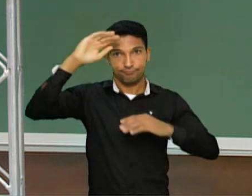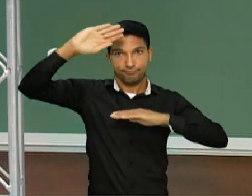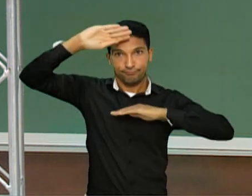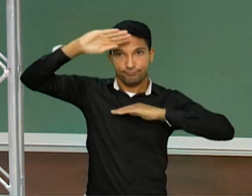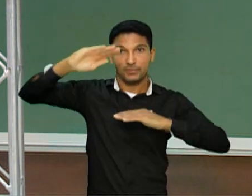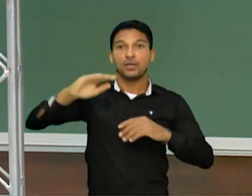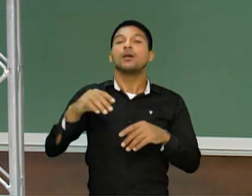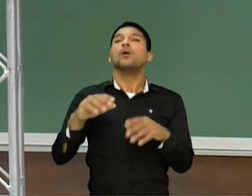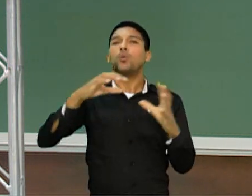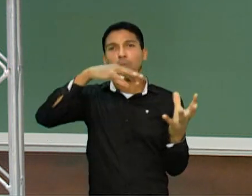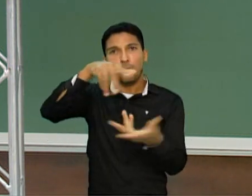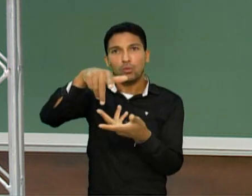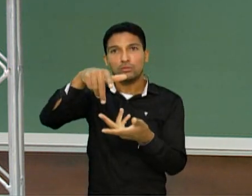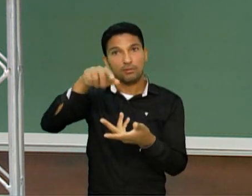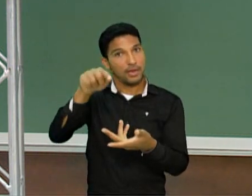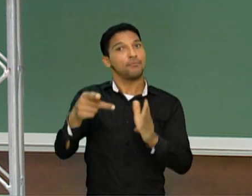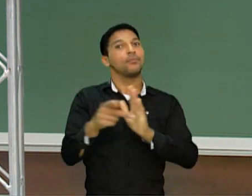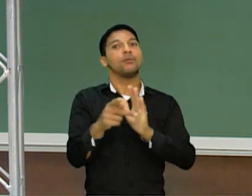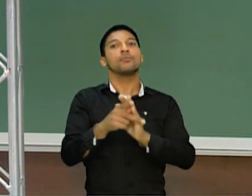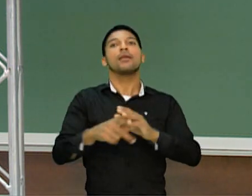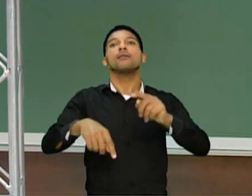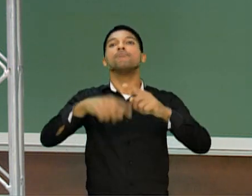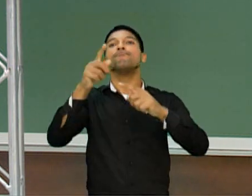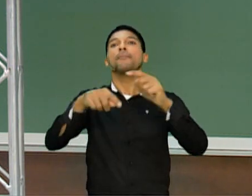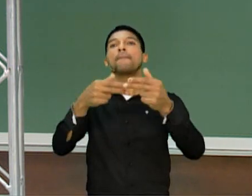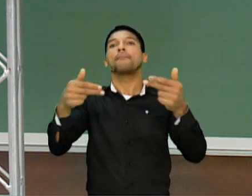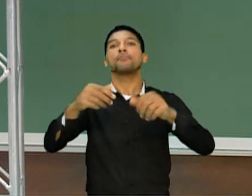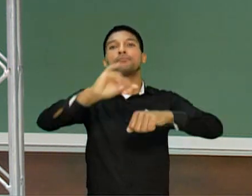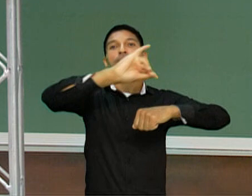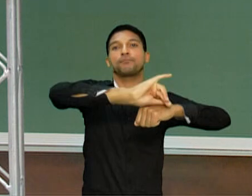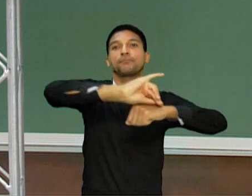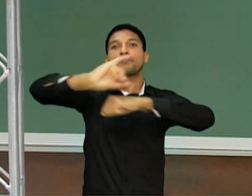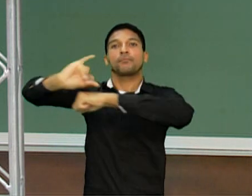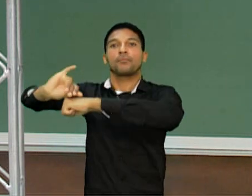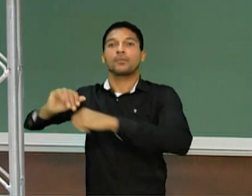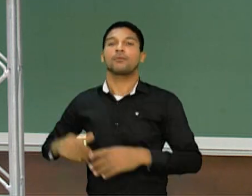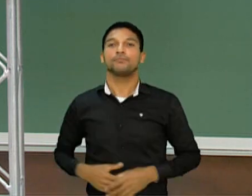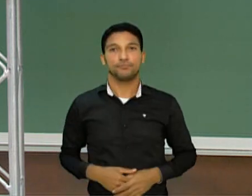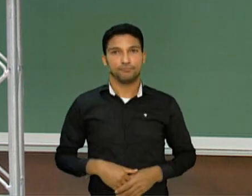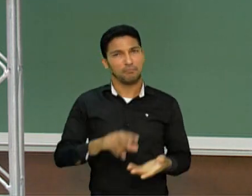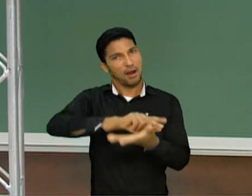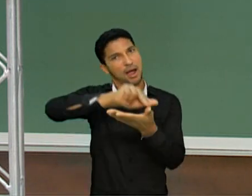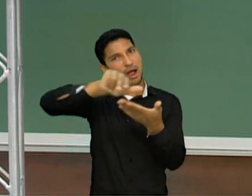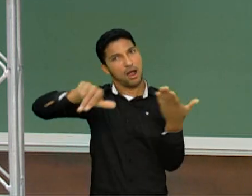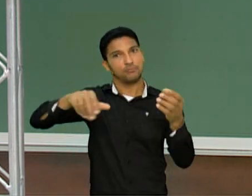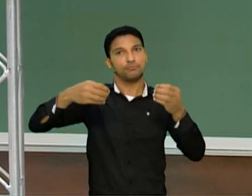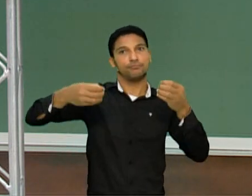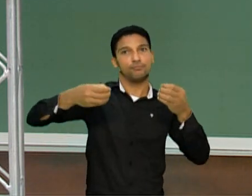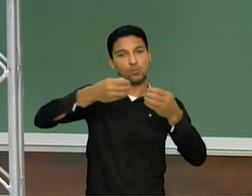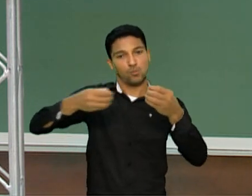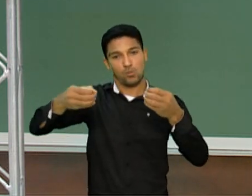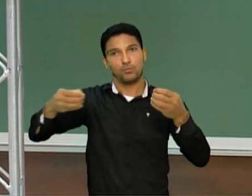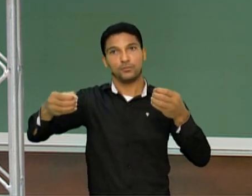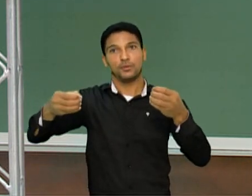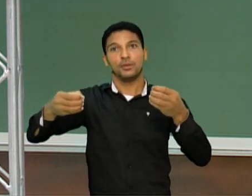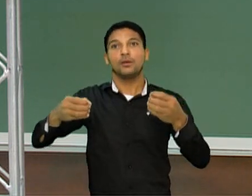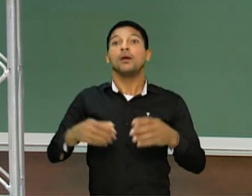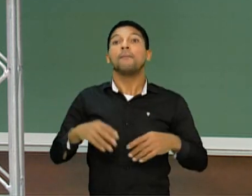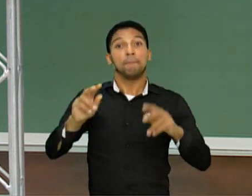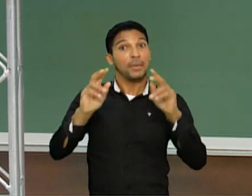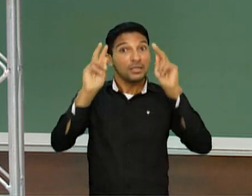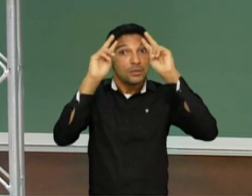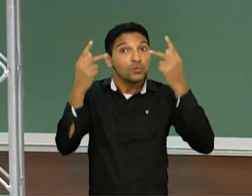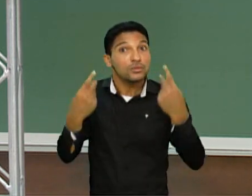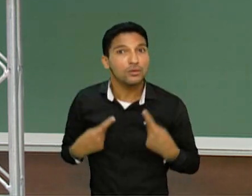Essas duas partes, elas são distintas no ser humano. Não são a mesma coisa, mas estão juntas.